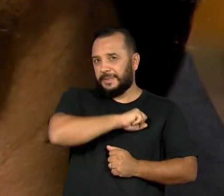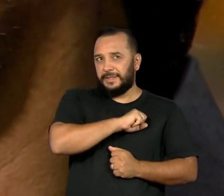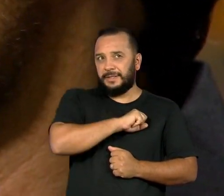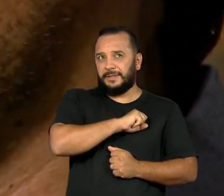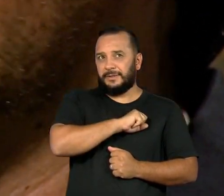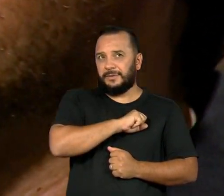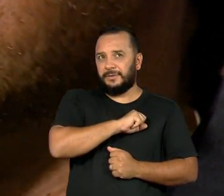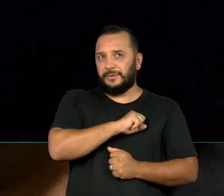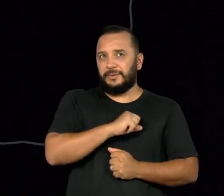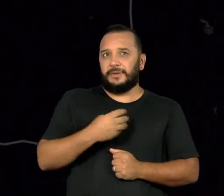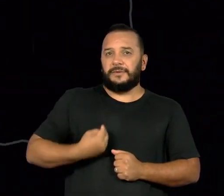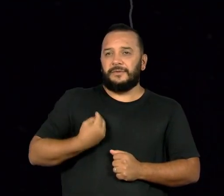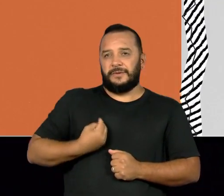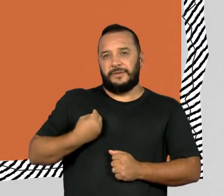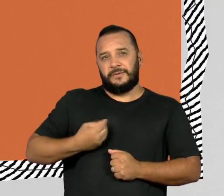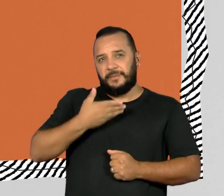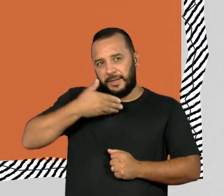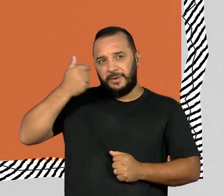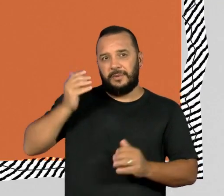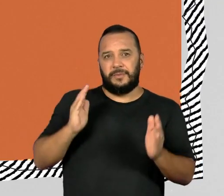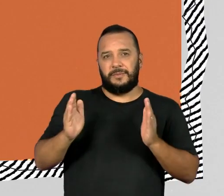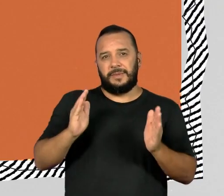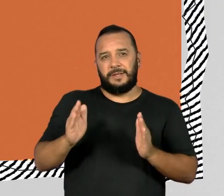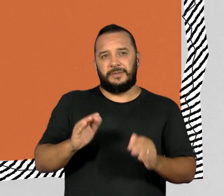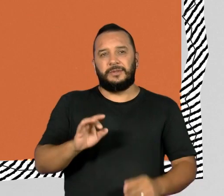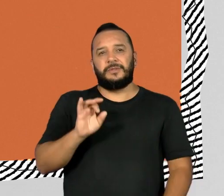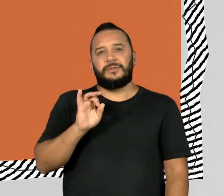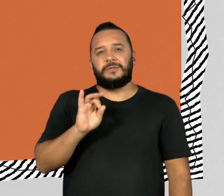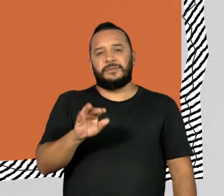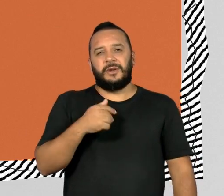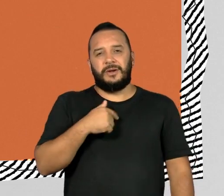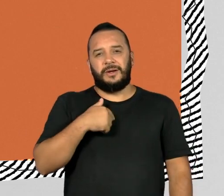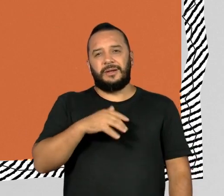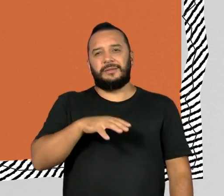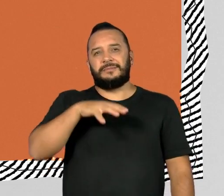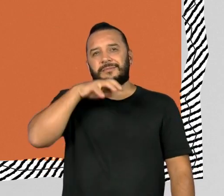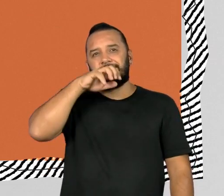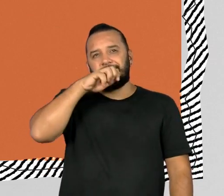e vivo o meu melhor. Just breathe.